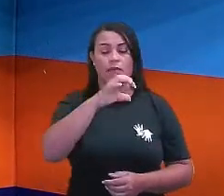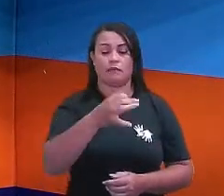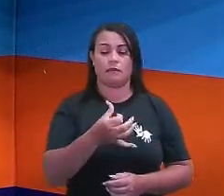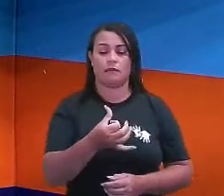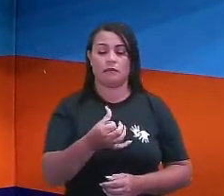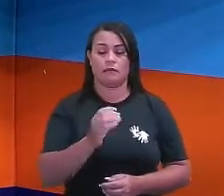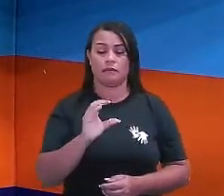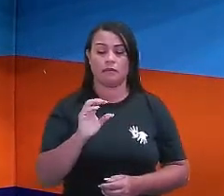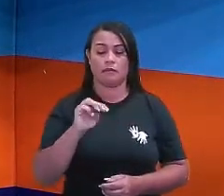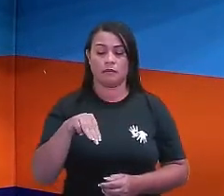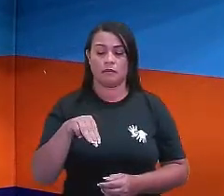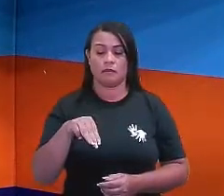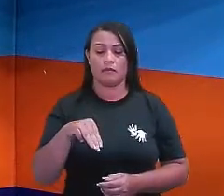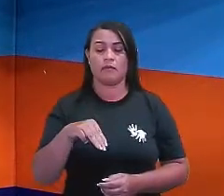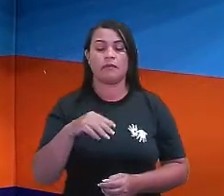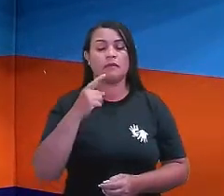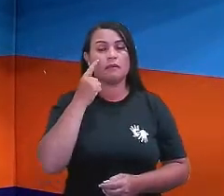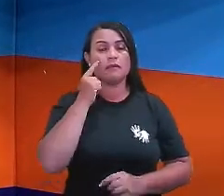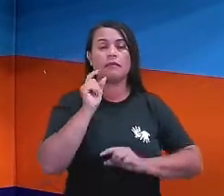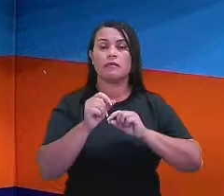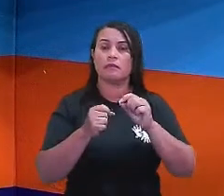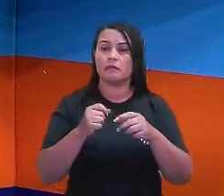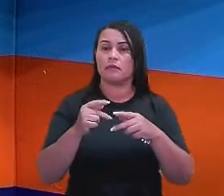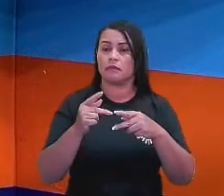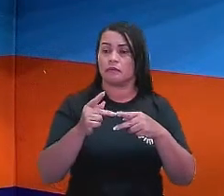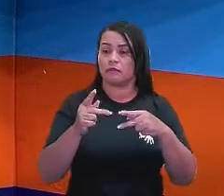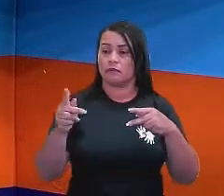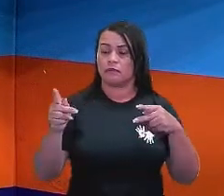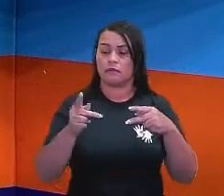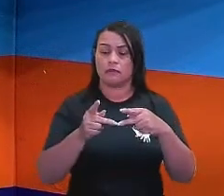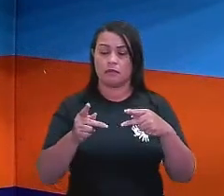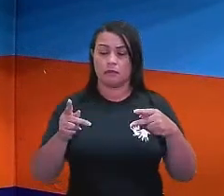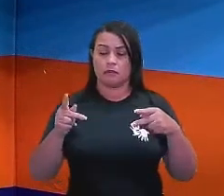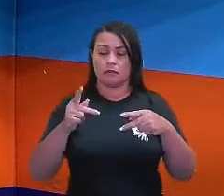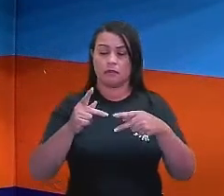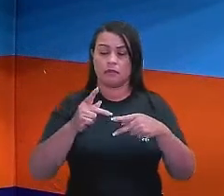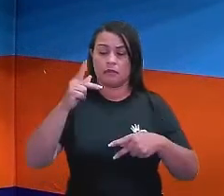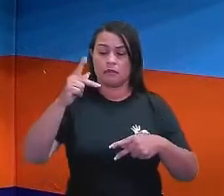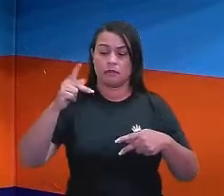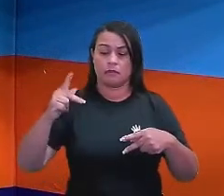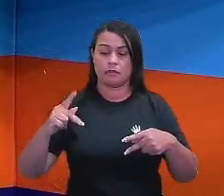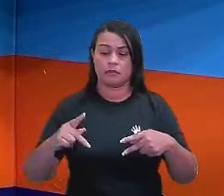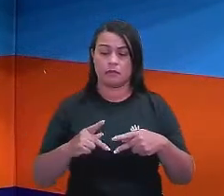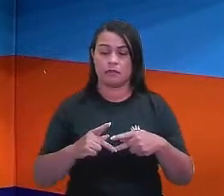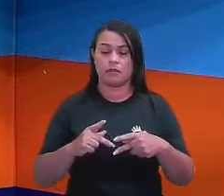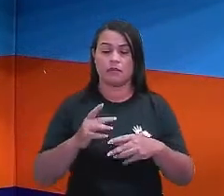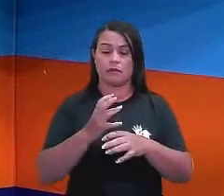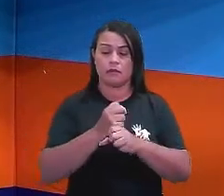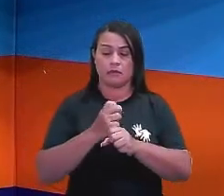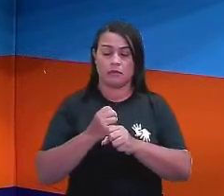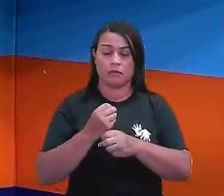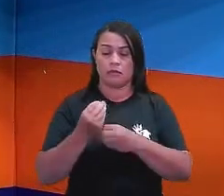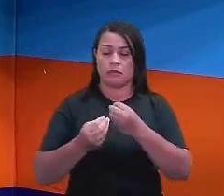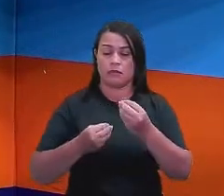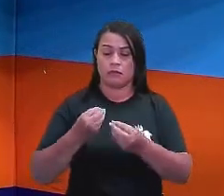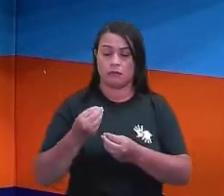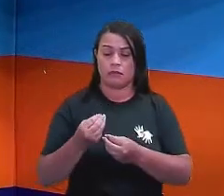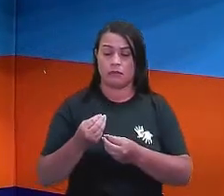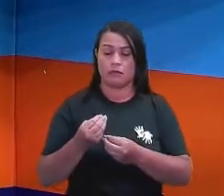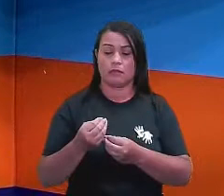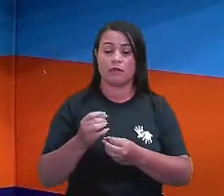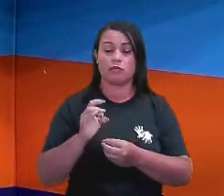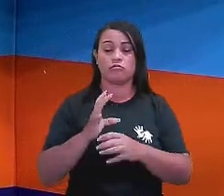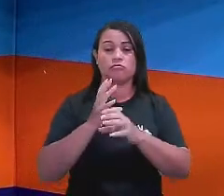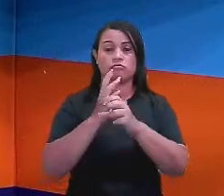centímetros. Então, vemos que perímetro é a linha que delimita uma superfície e para calcular o perímetro de figuras planas,